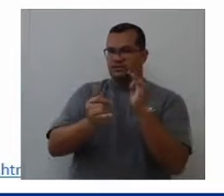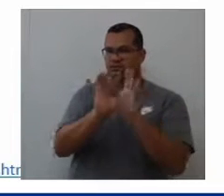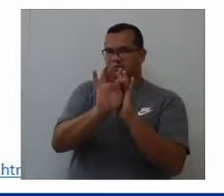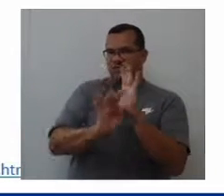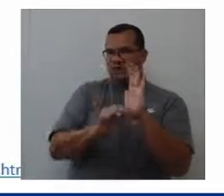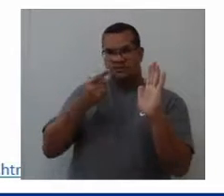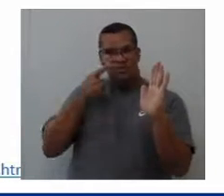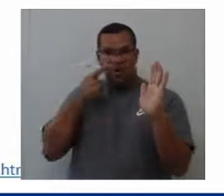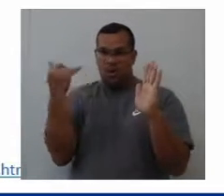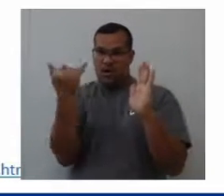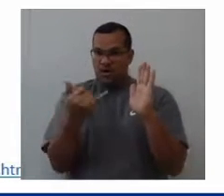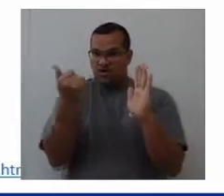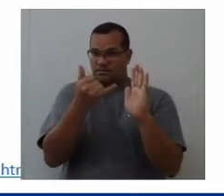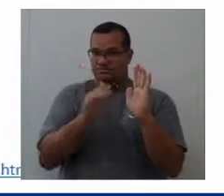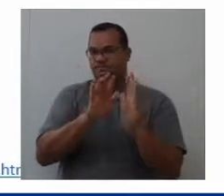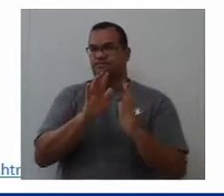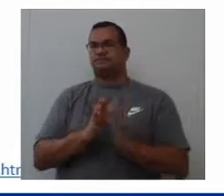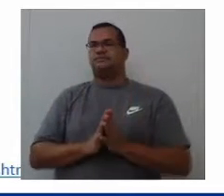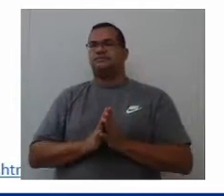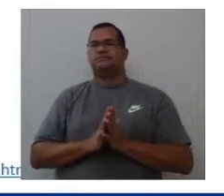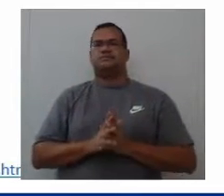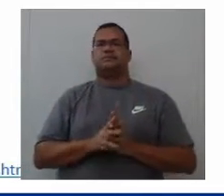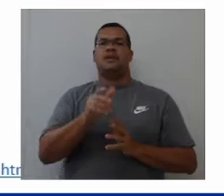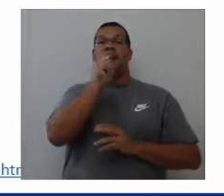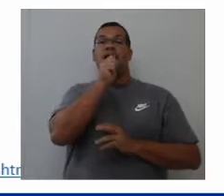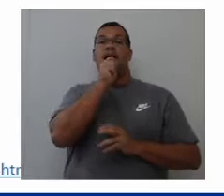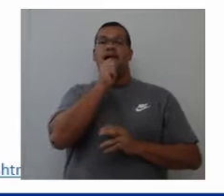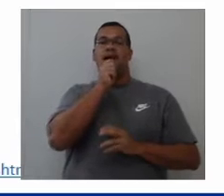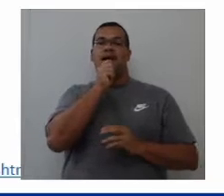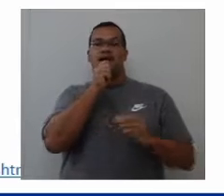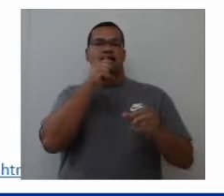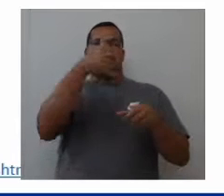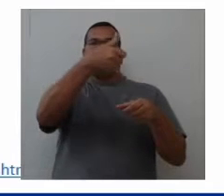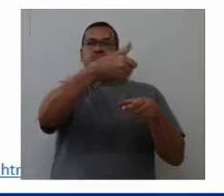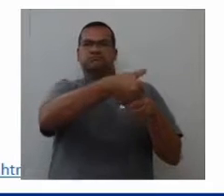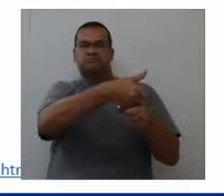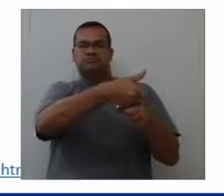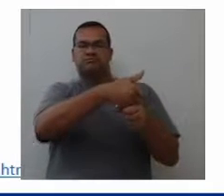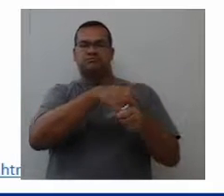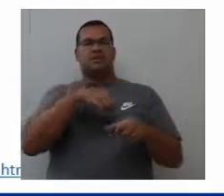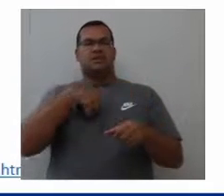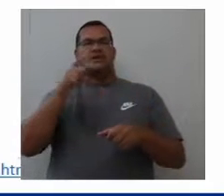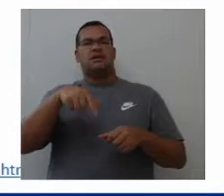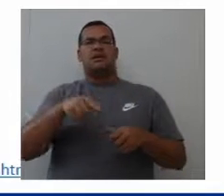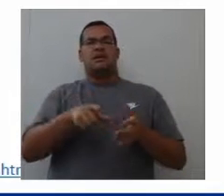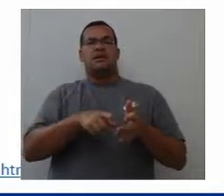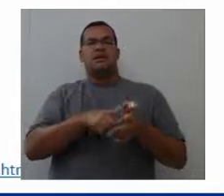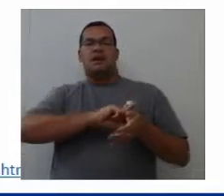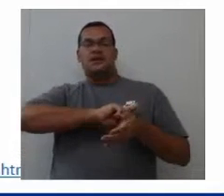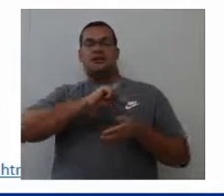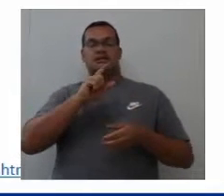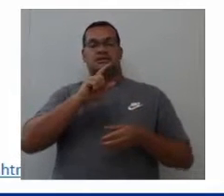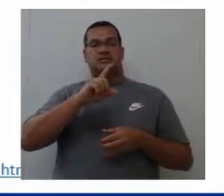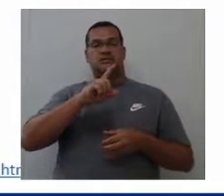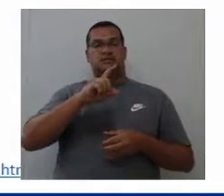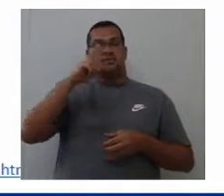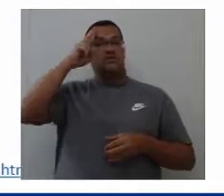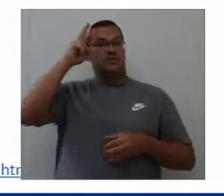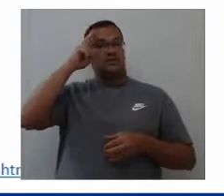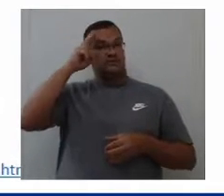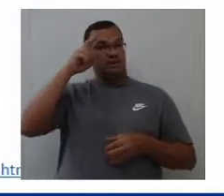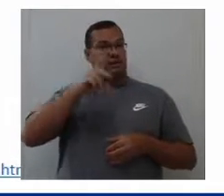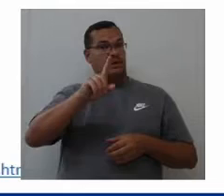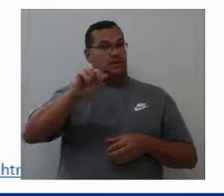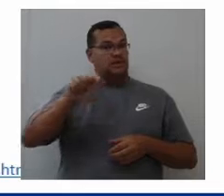texto. Para quem ainda não encheu o tanque, a dica é procurar um posto antes de segunda-feira, dia 16. Gente, essa matéria